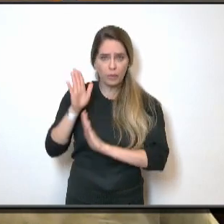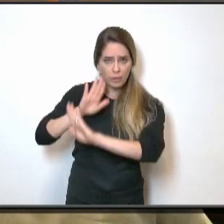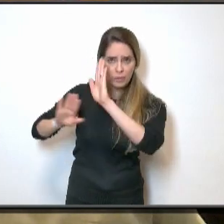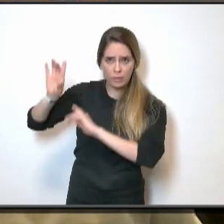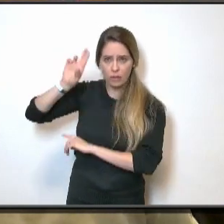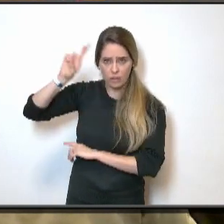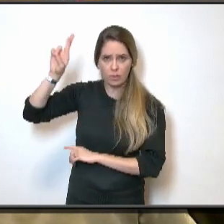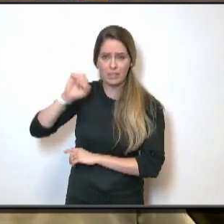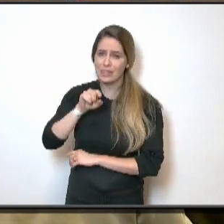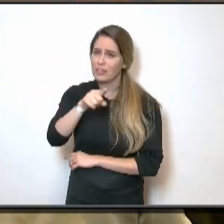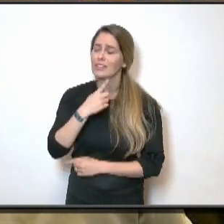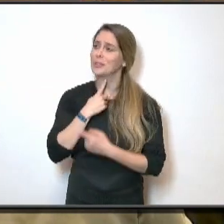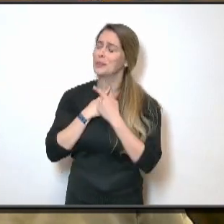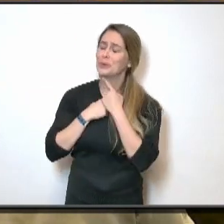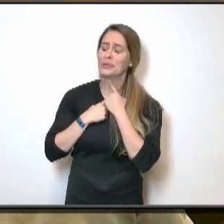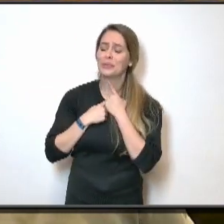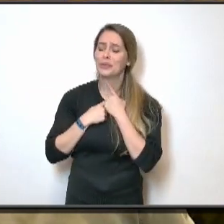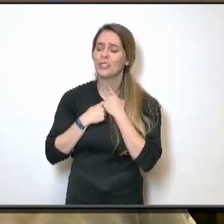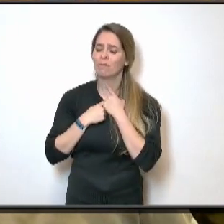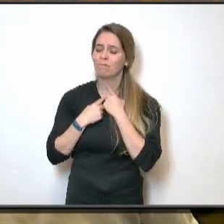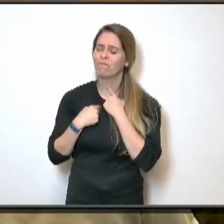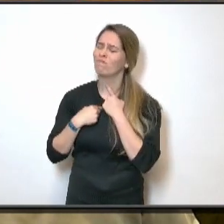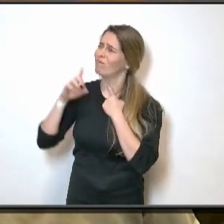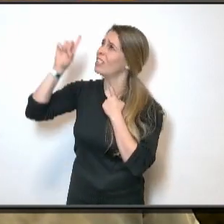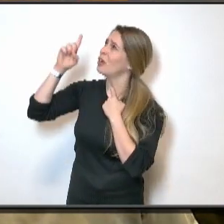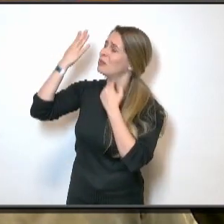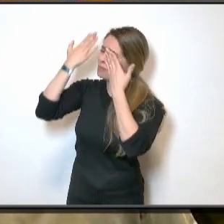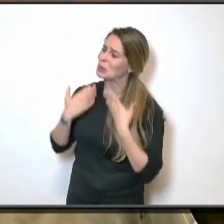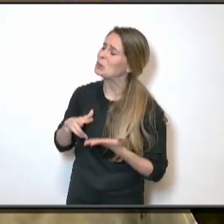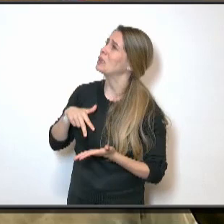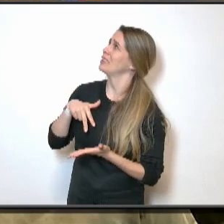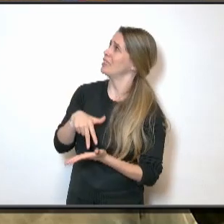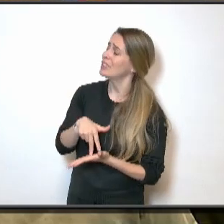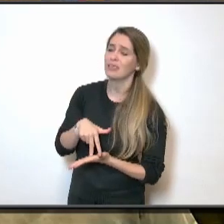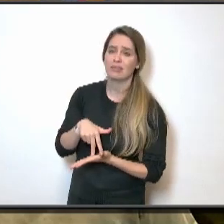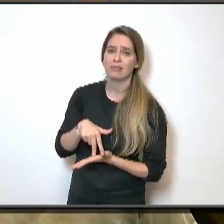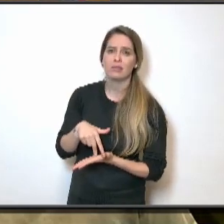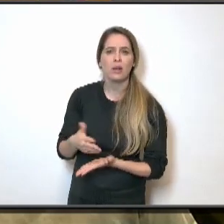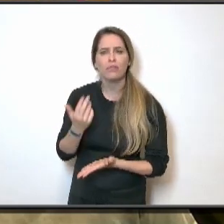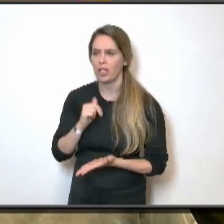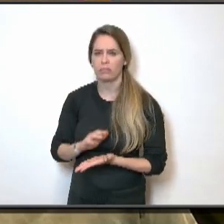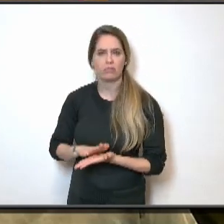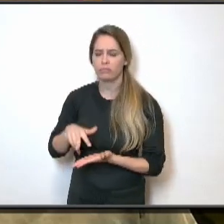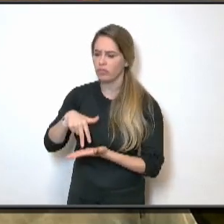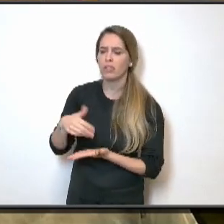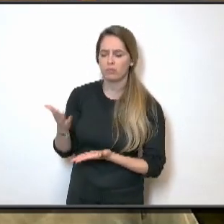deseja ardentemente dizer: Senhor, eu estou aqui, e você quer sair do seu lugar, você sai daí, vem aqui.